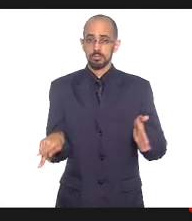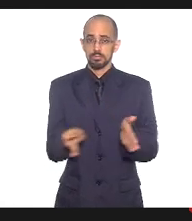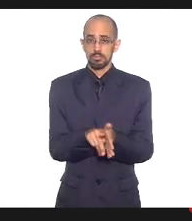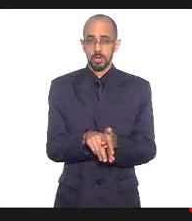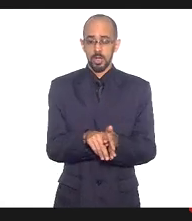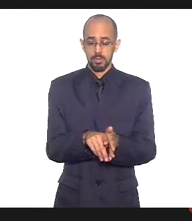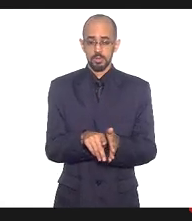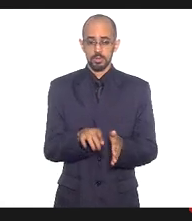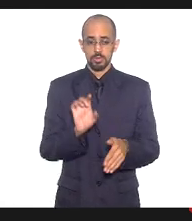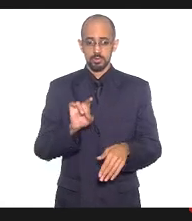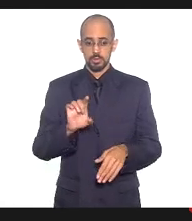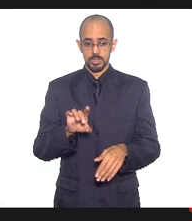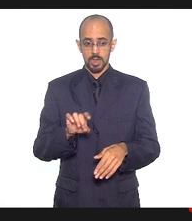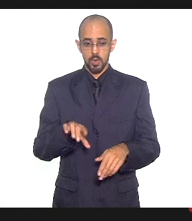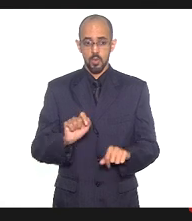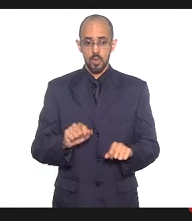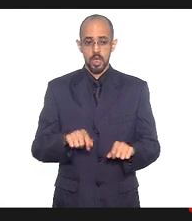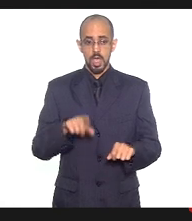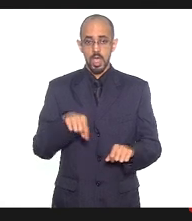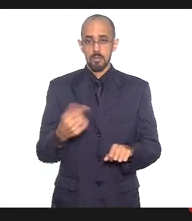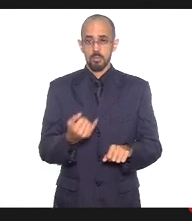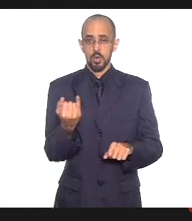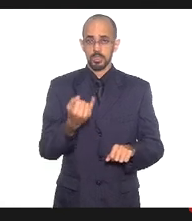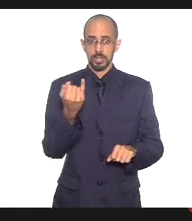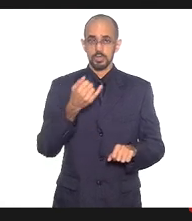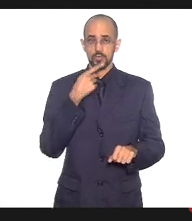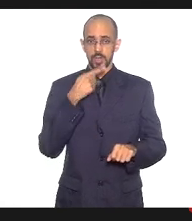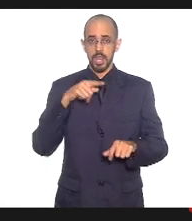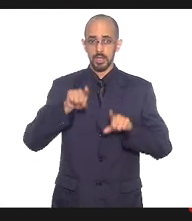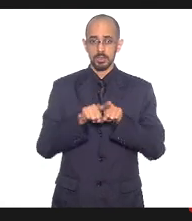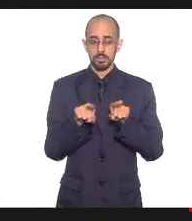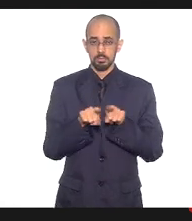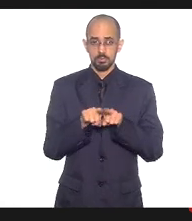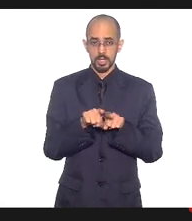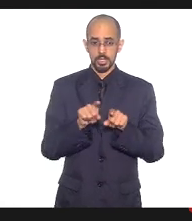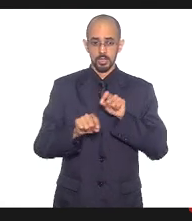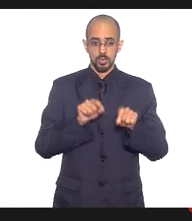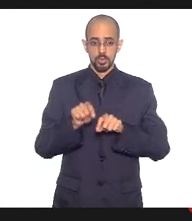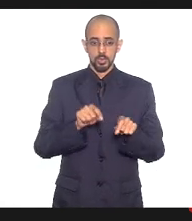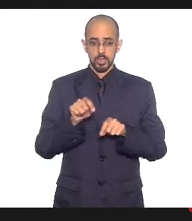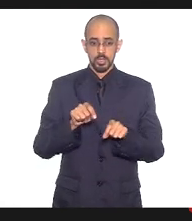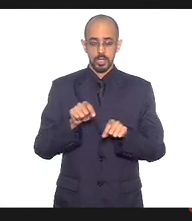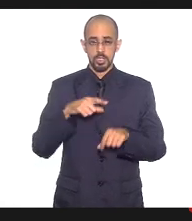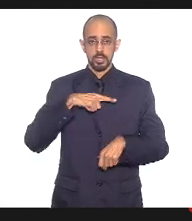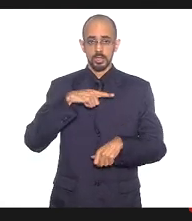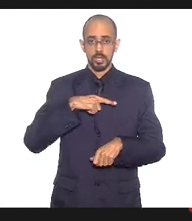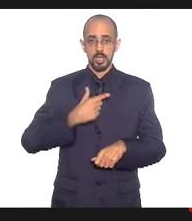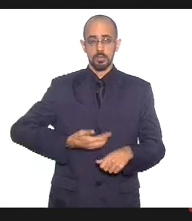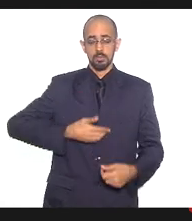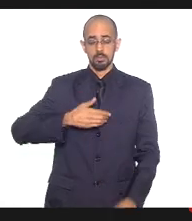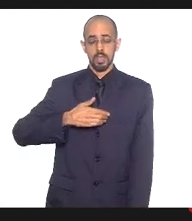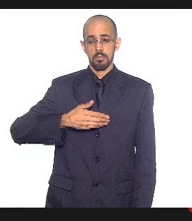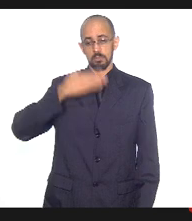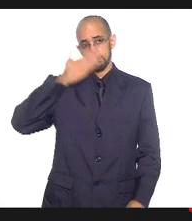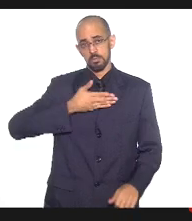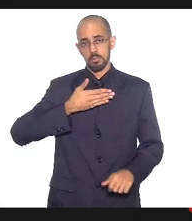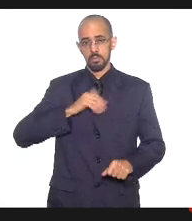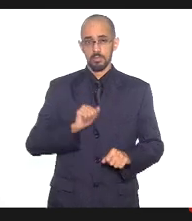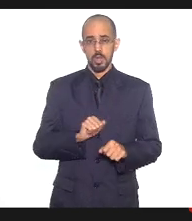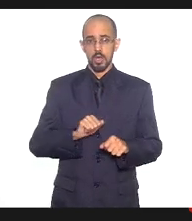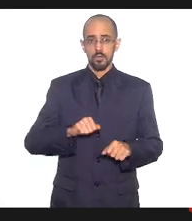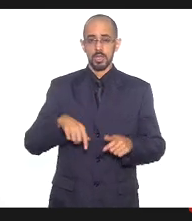que é importante salientar para os senhores, que é inclusive atestada pelas consorciadas do ponto de vista de uma análise de